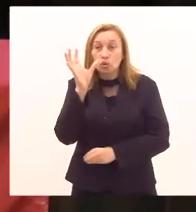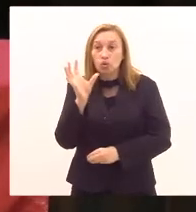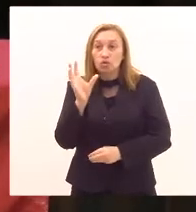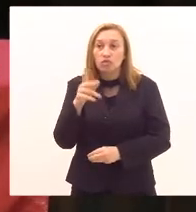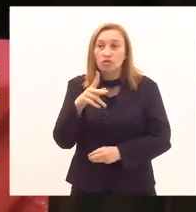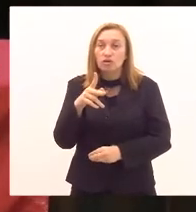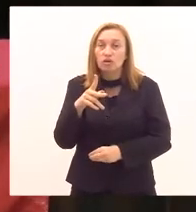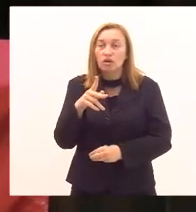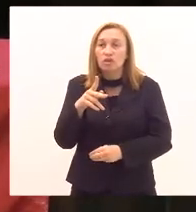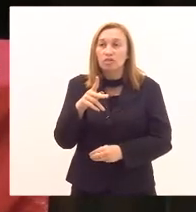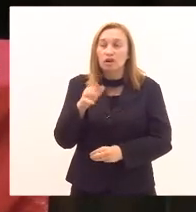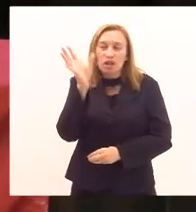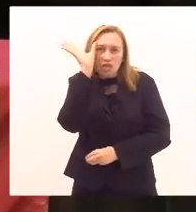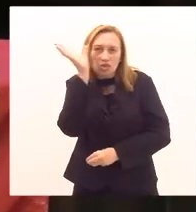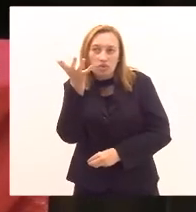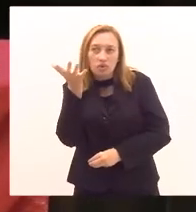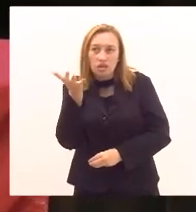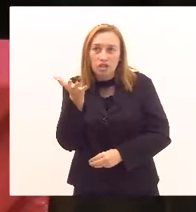sobretudo tomando